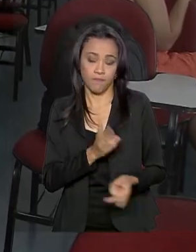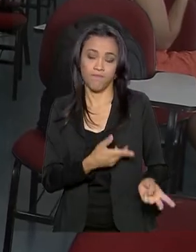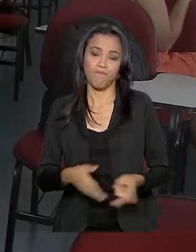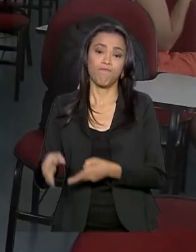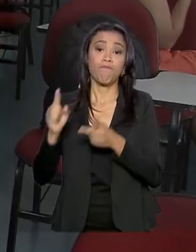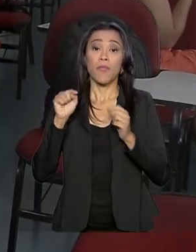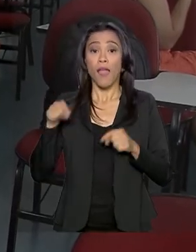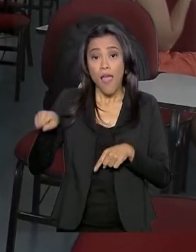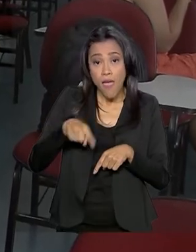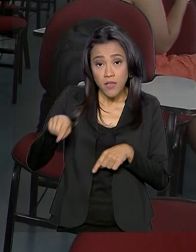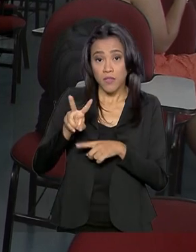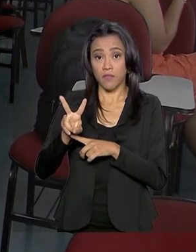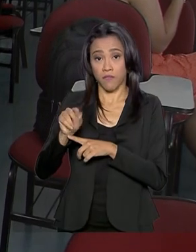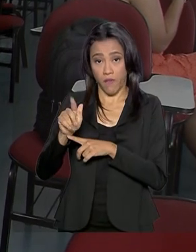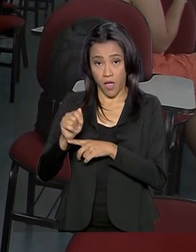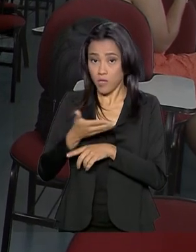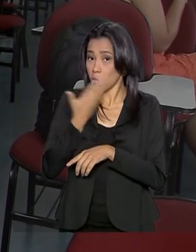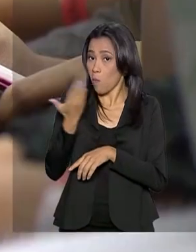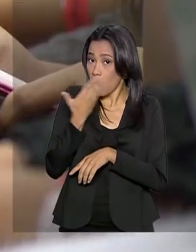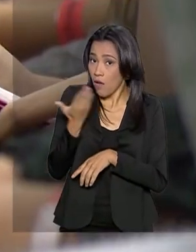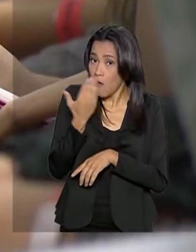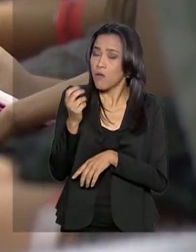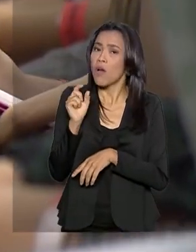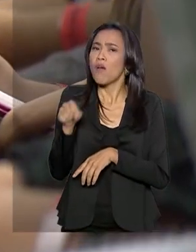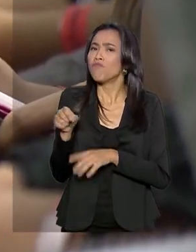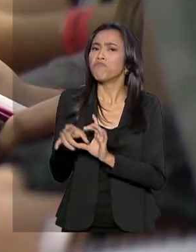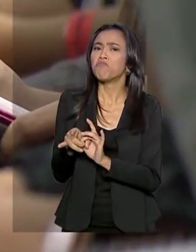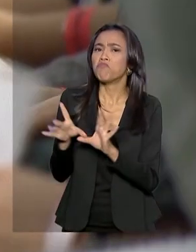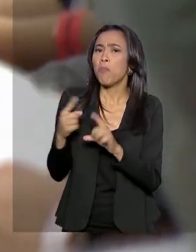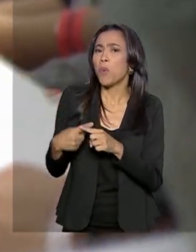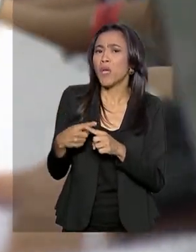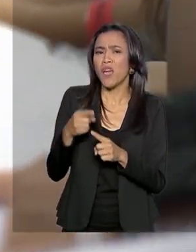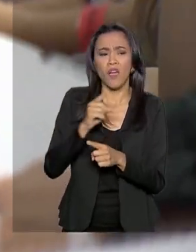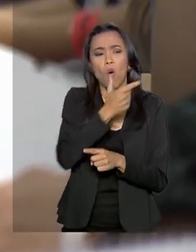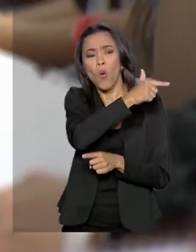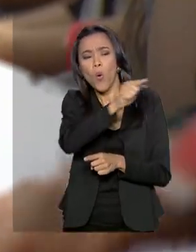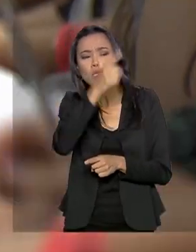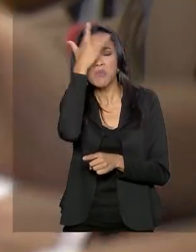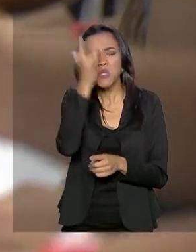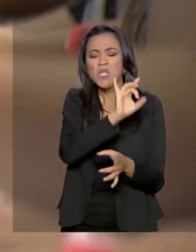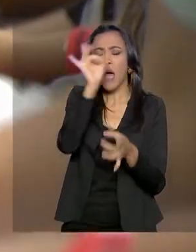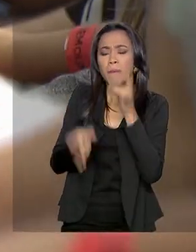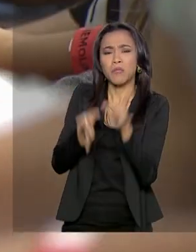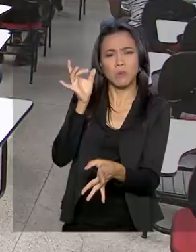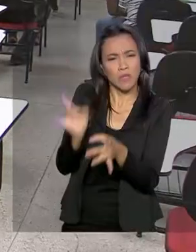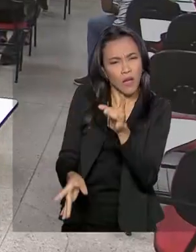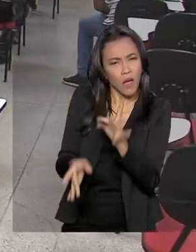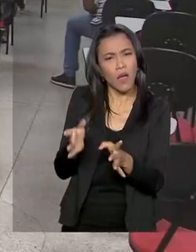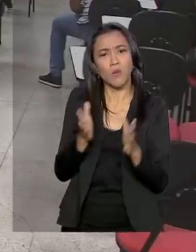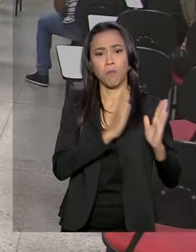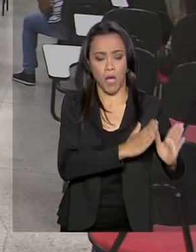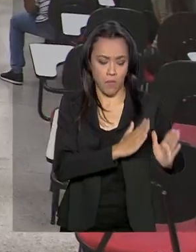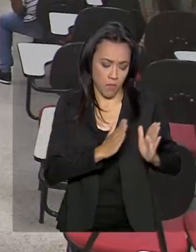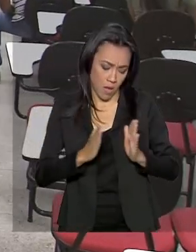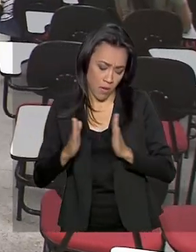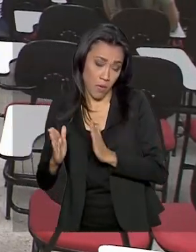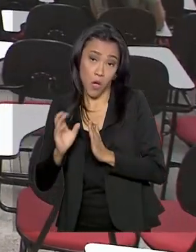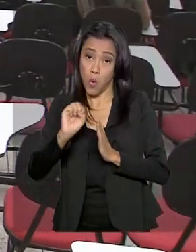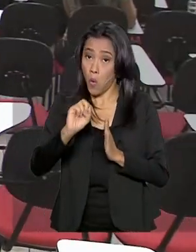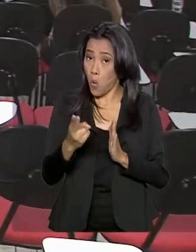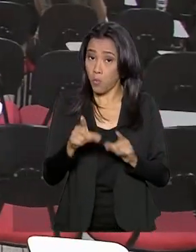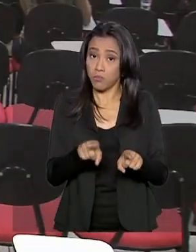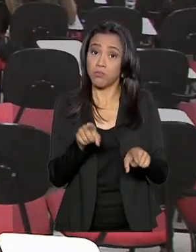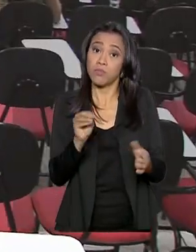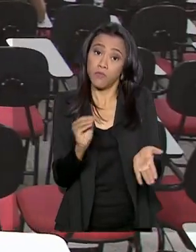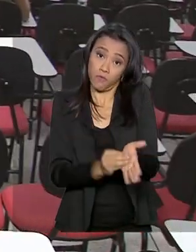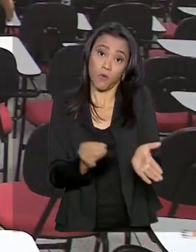essas vagas remanescentes ficam disponíveis por causa da desistência de outros candidatos em outras etapas ou porque